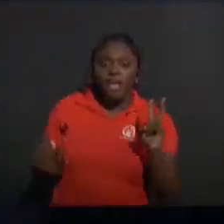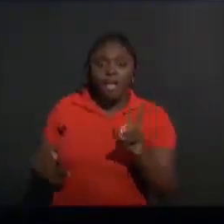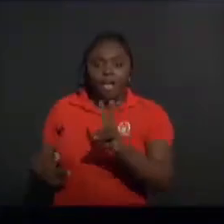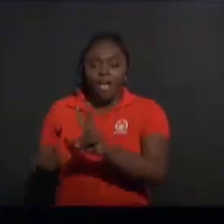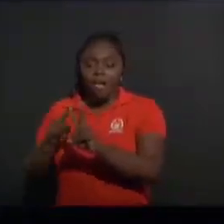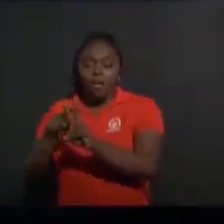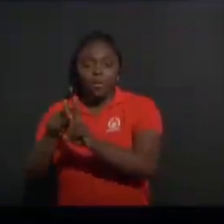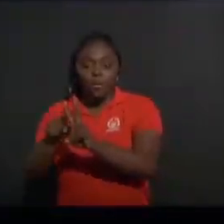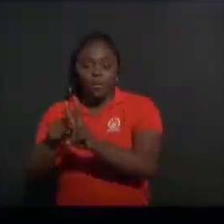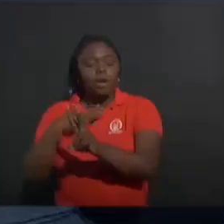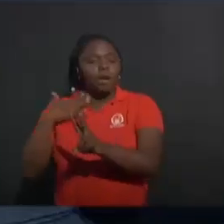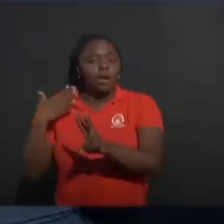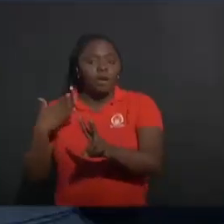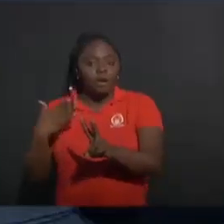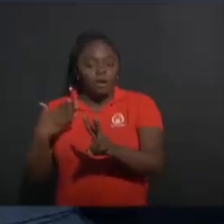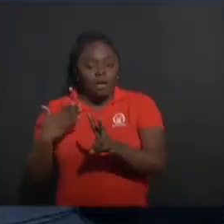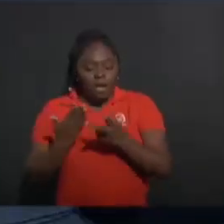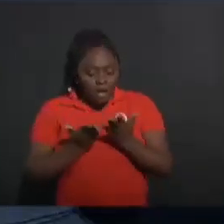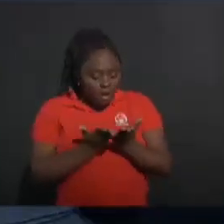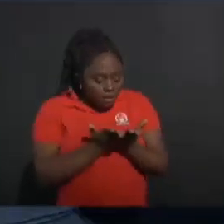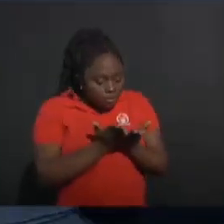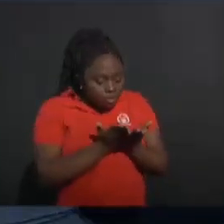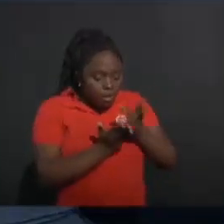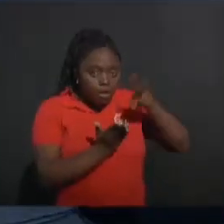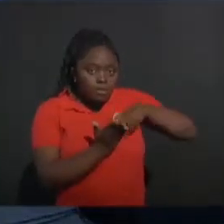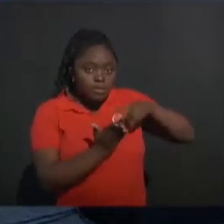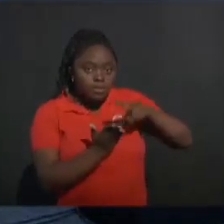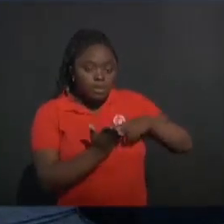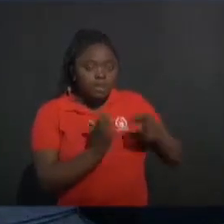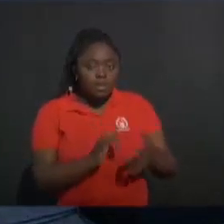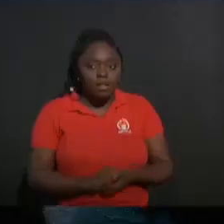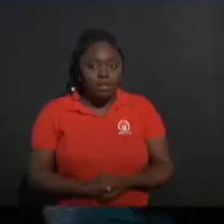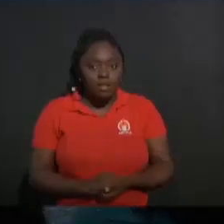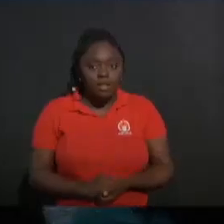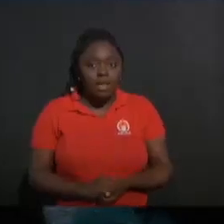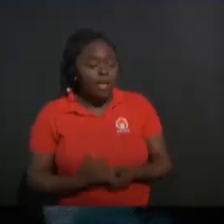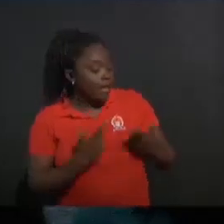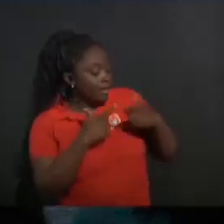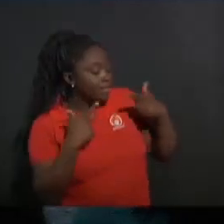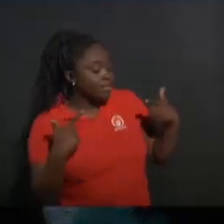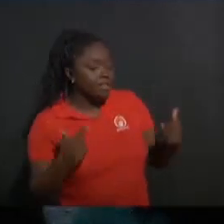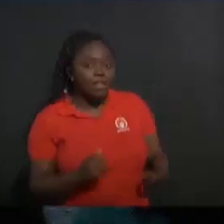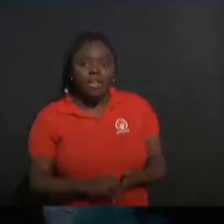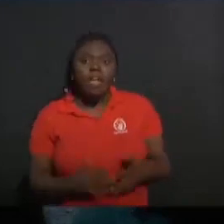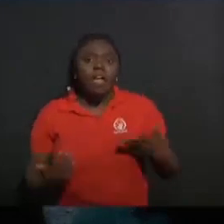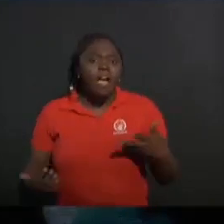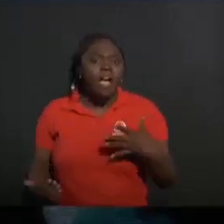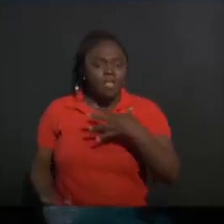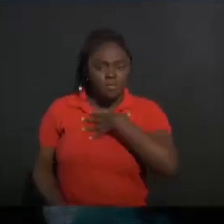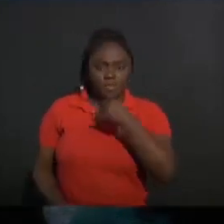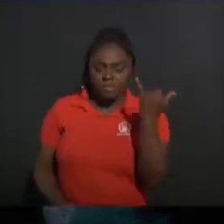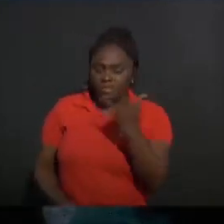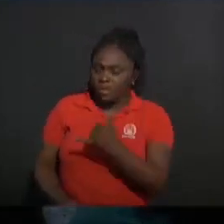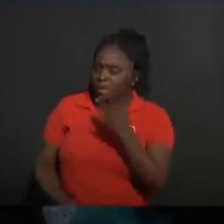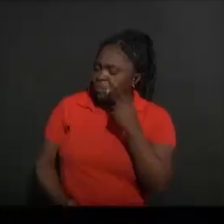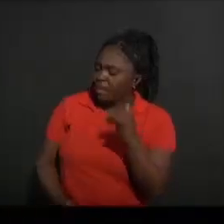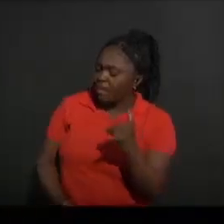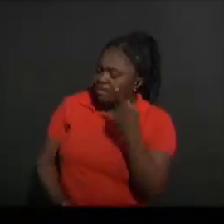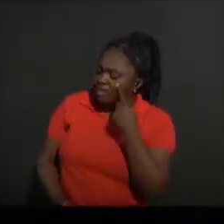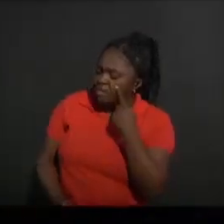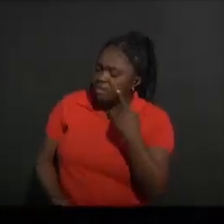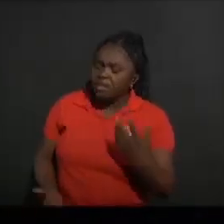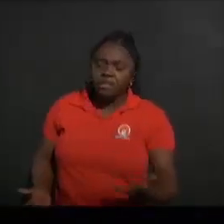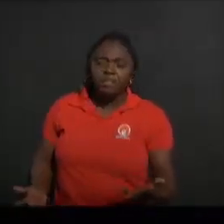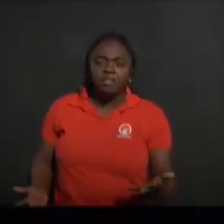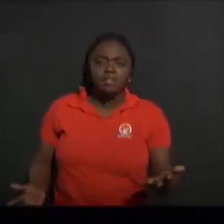ó. Pegou o livrinho e fez assim. Aí fez assim. O Davi falou assim: pai, você viu isso?